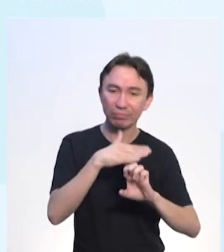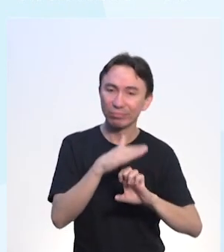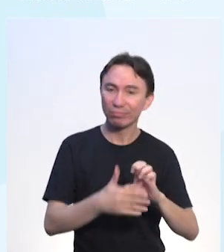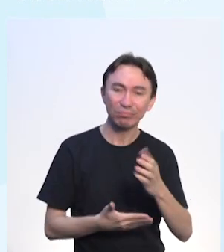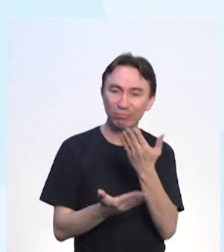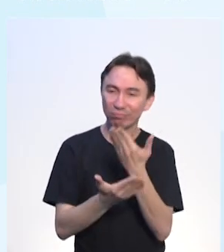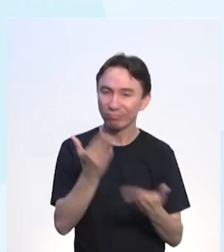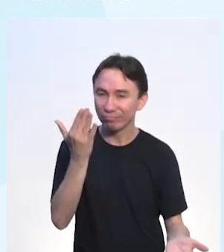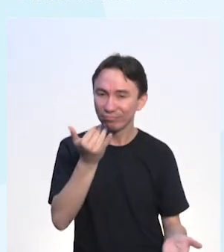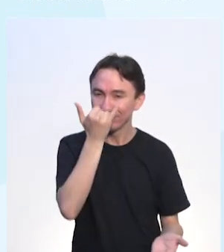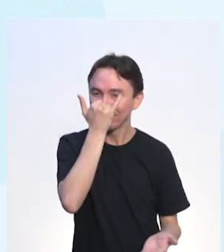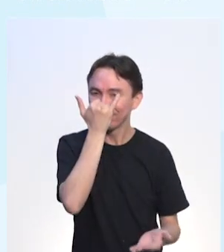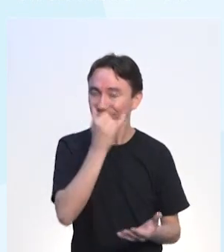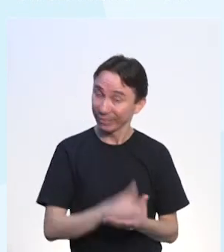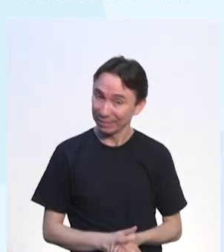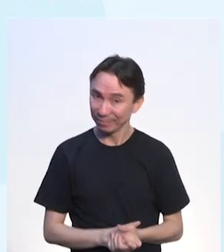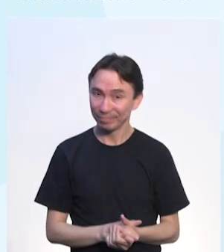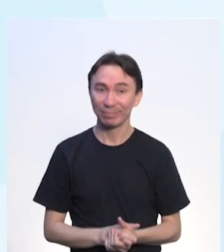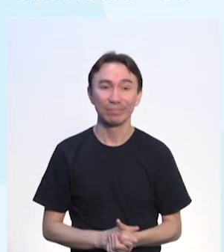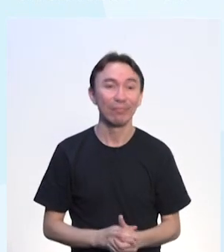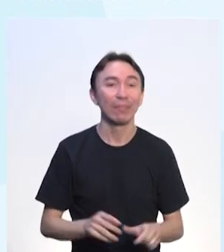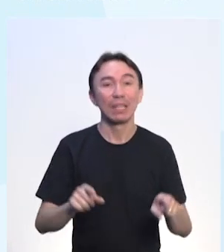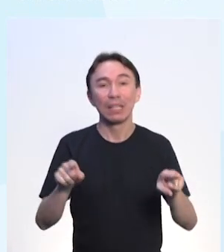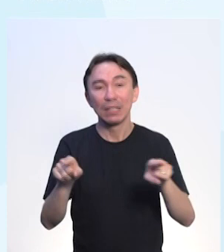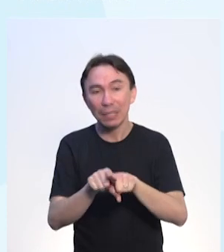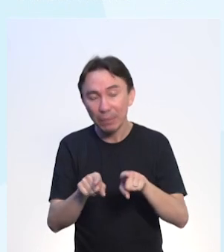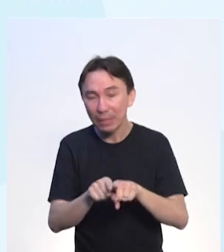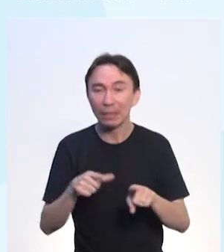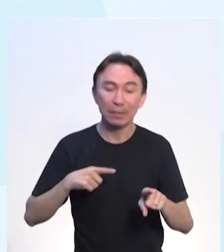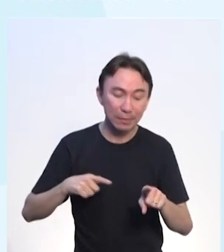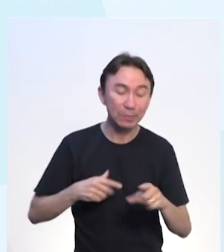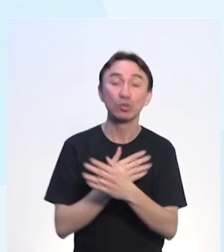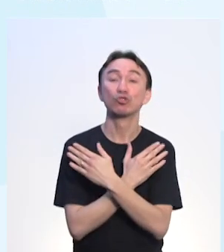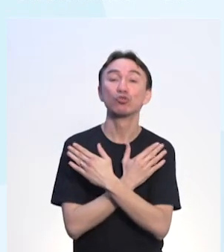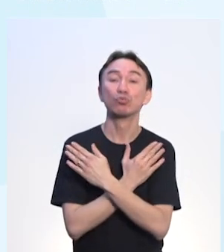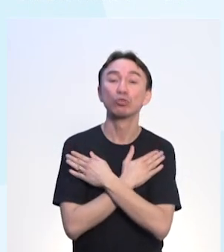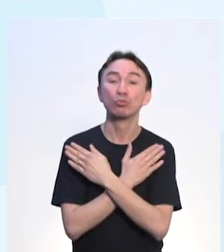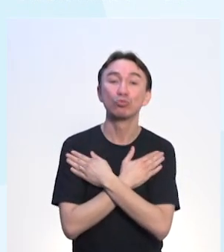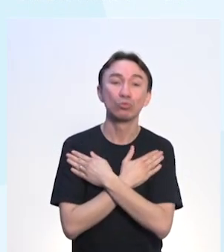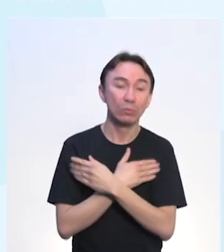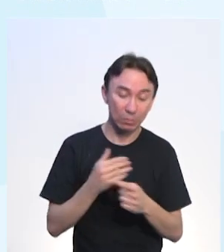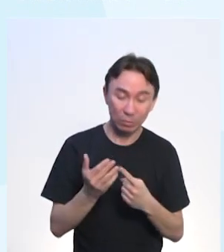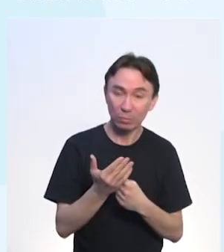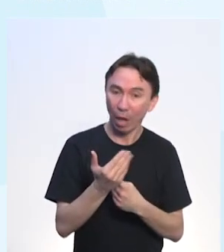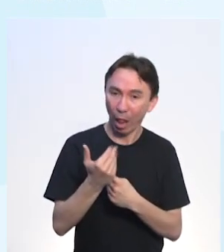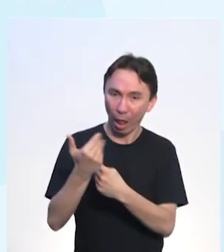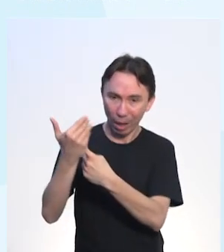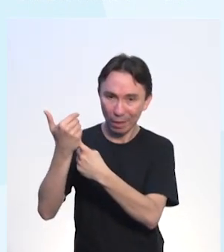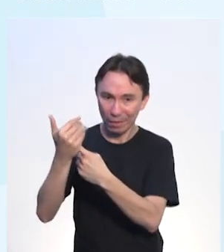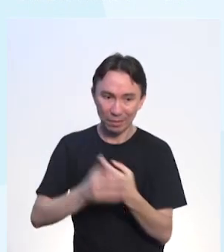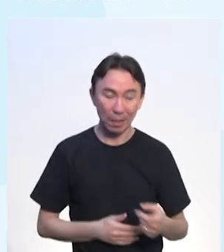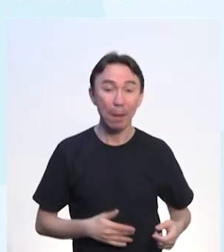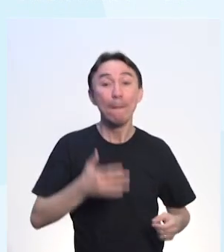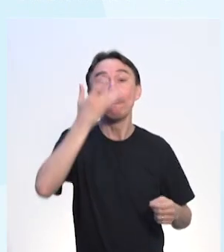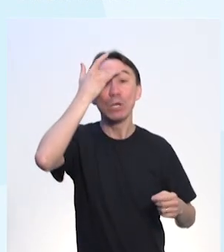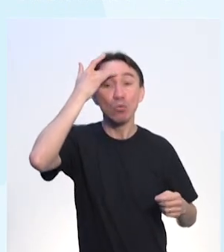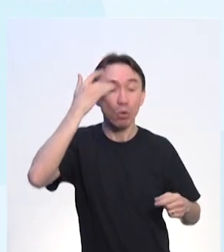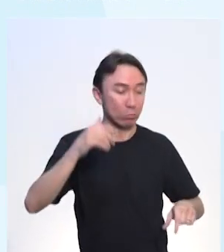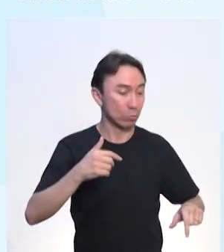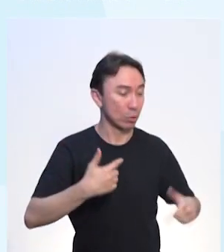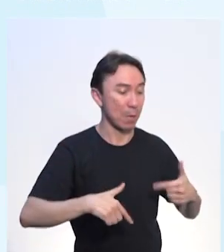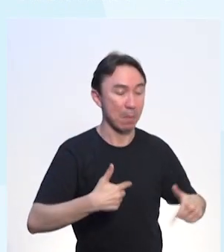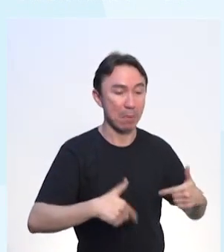tá? A gente também tem o desemprego tecnológico, que é o emprego gerado pela substituição do ser humano pela máquina,